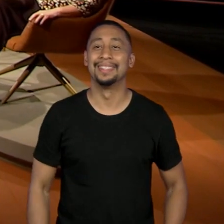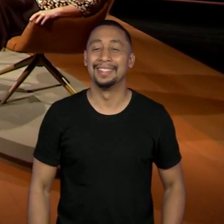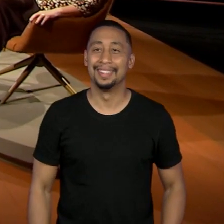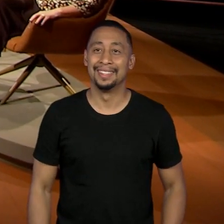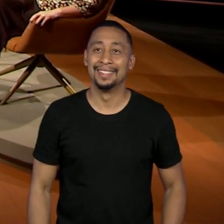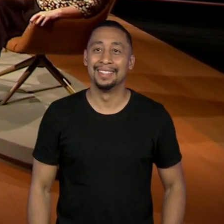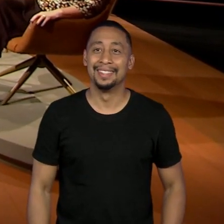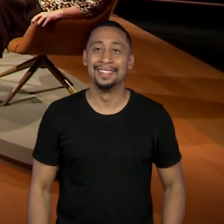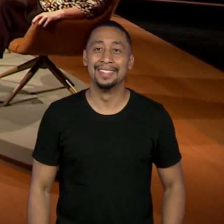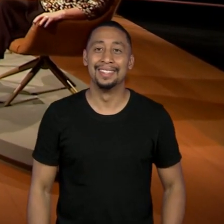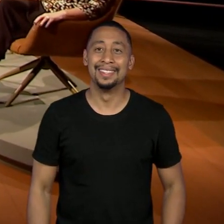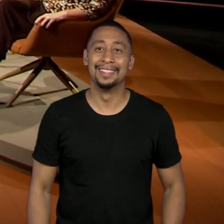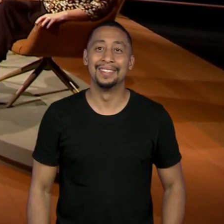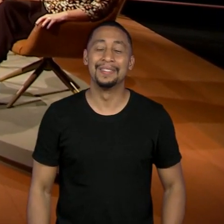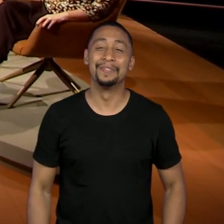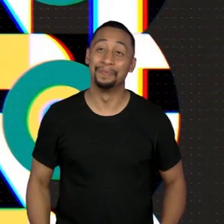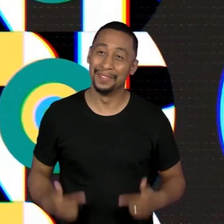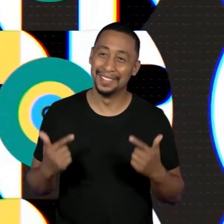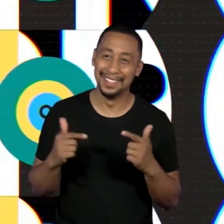atriz não.